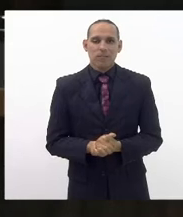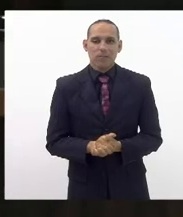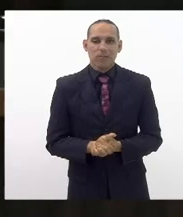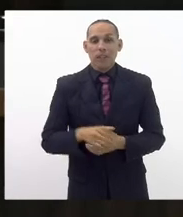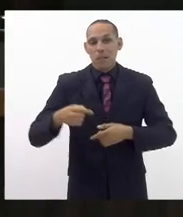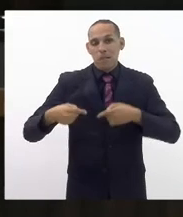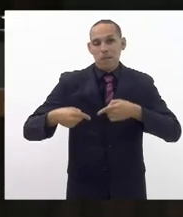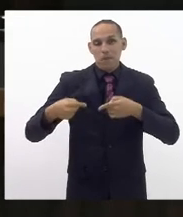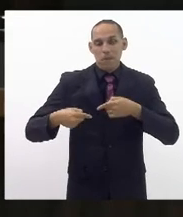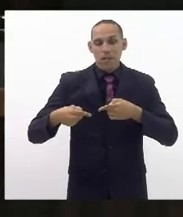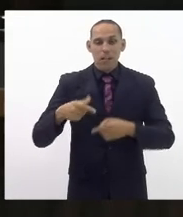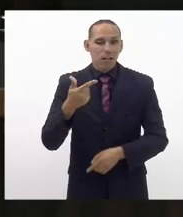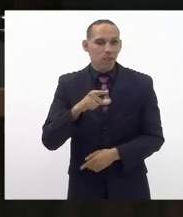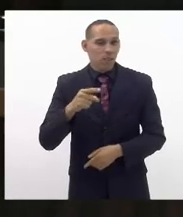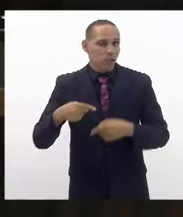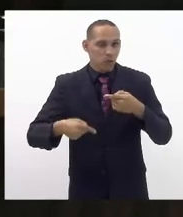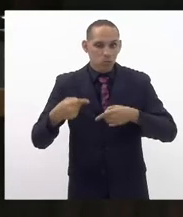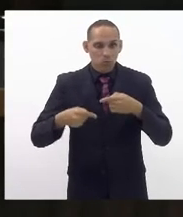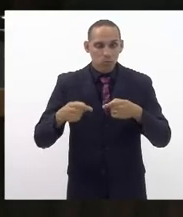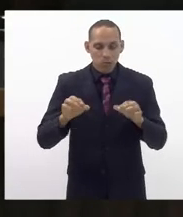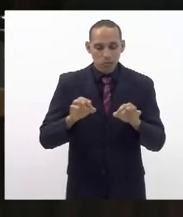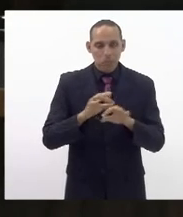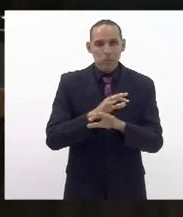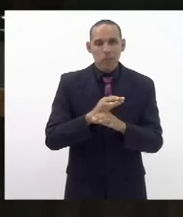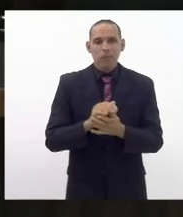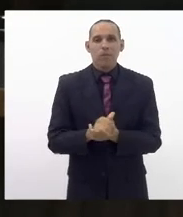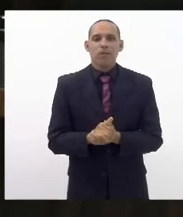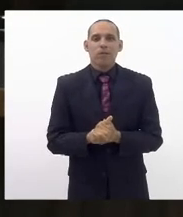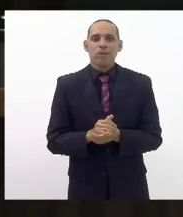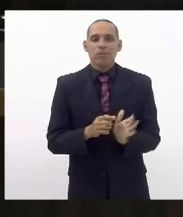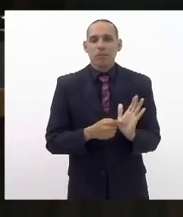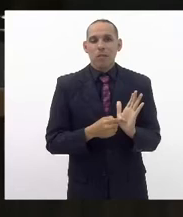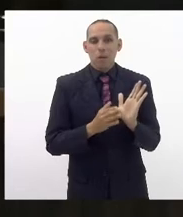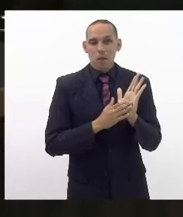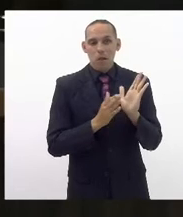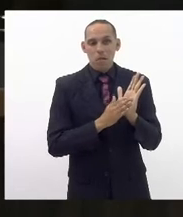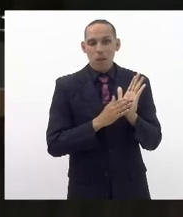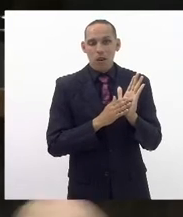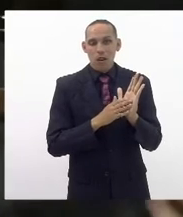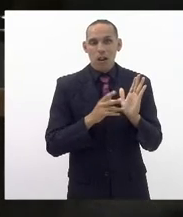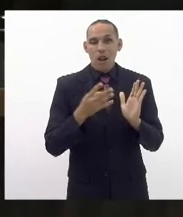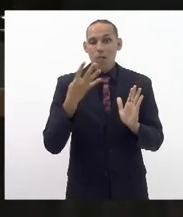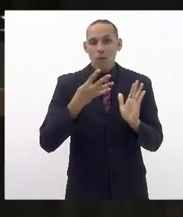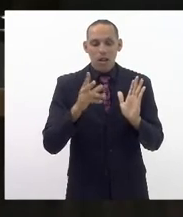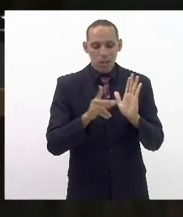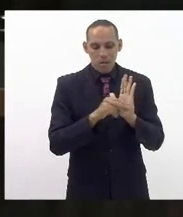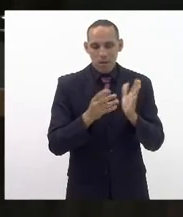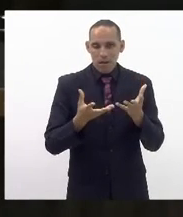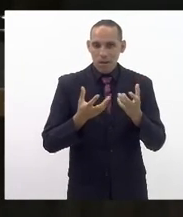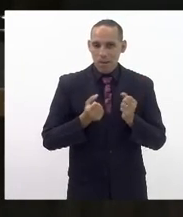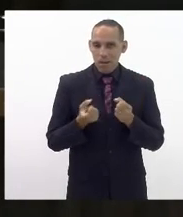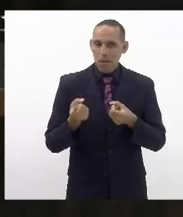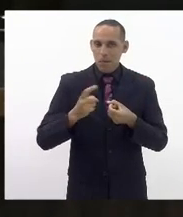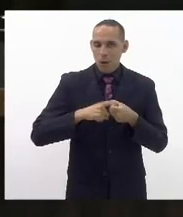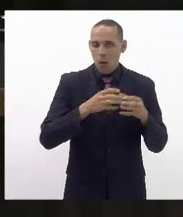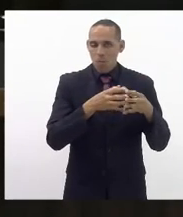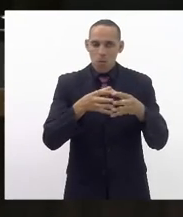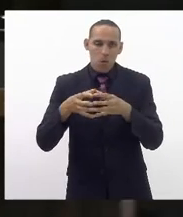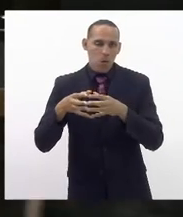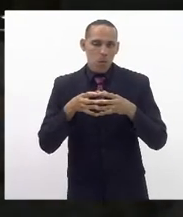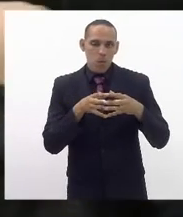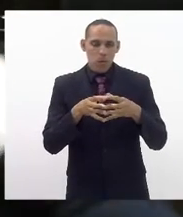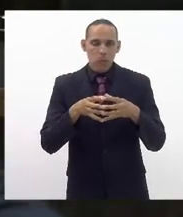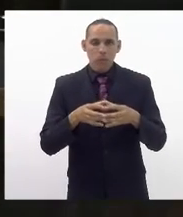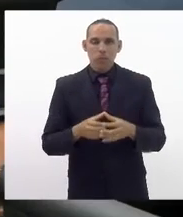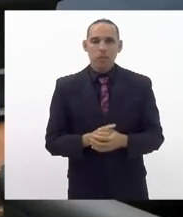em discussão, não havendo o que querer discutir, encerrada a discussão, a presente proposta recebeu 4 emendas e retorna às